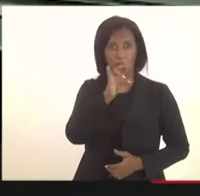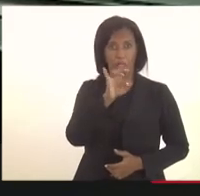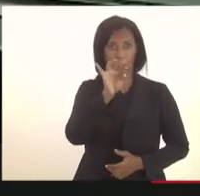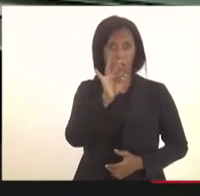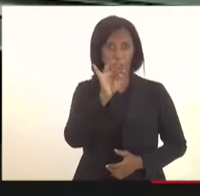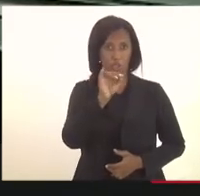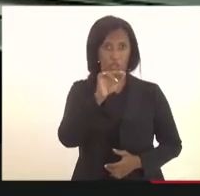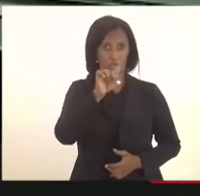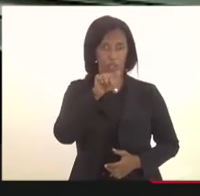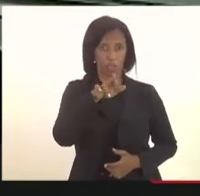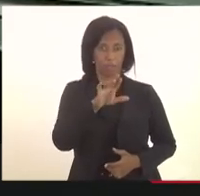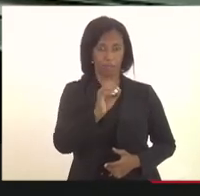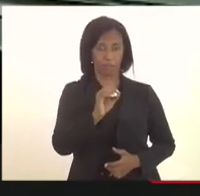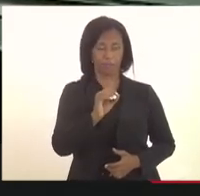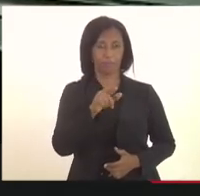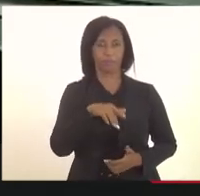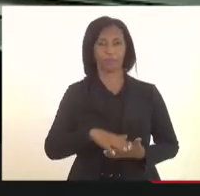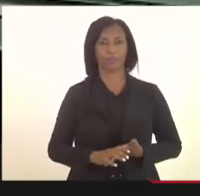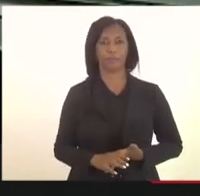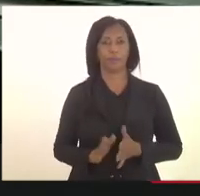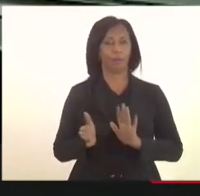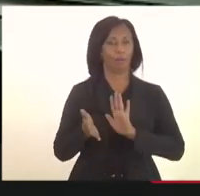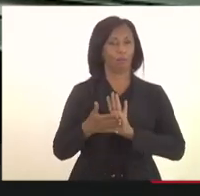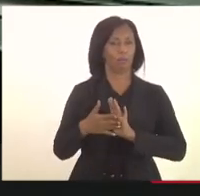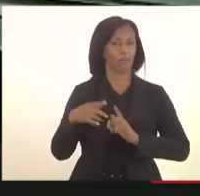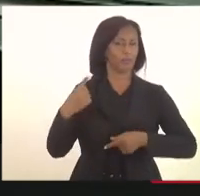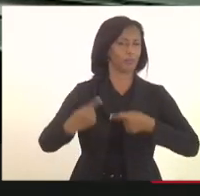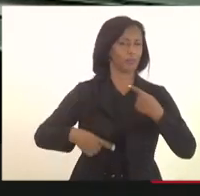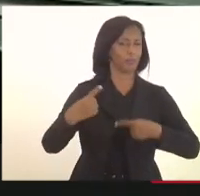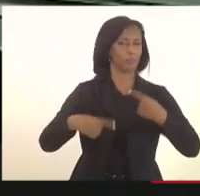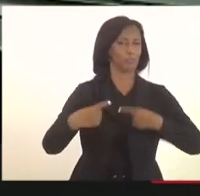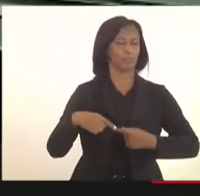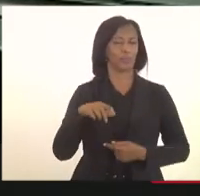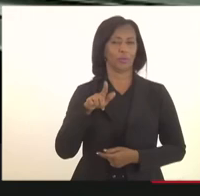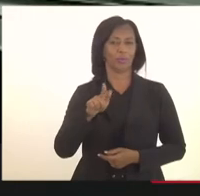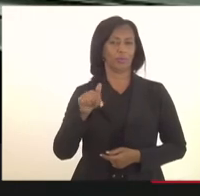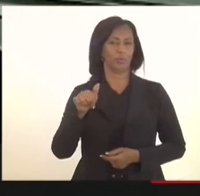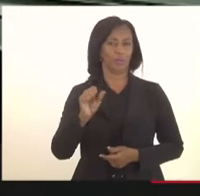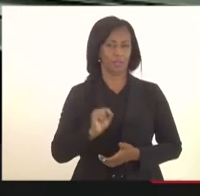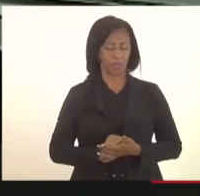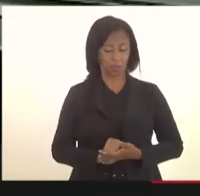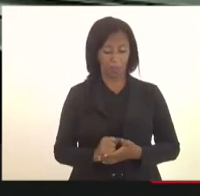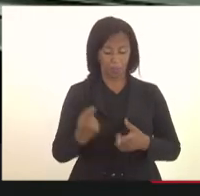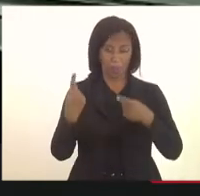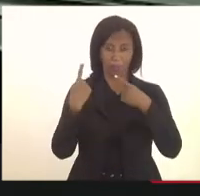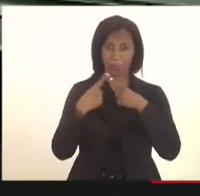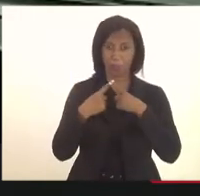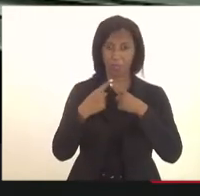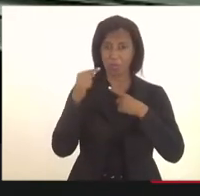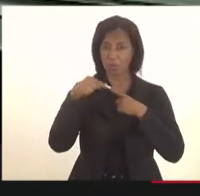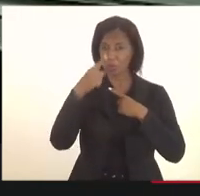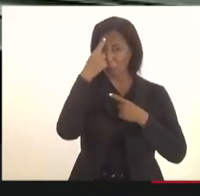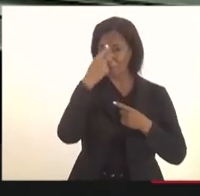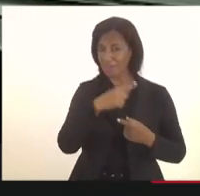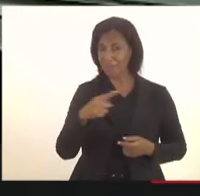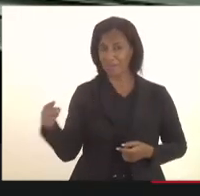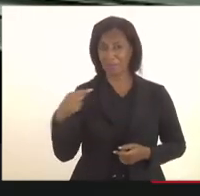da questão da discussão da política de gás. Porque só nessa semana